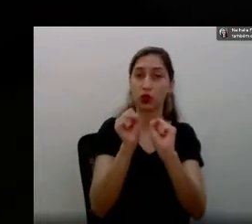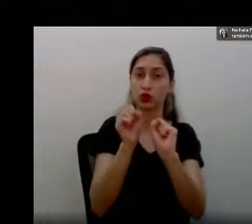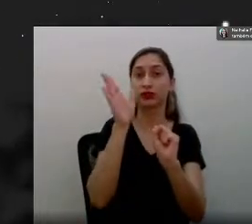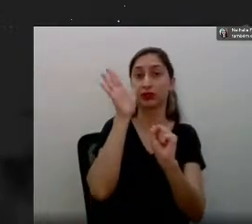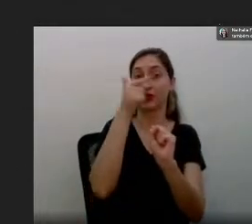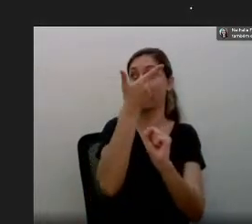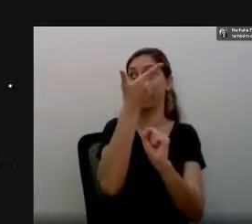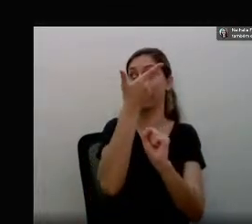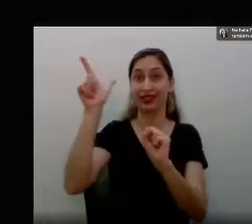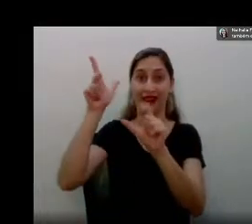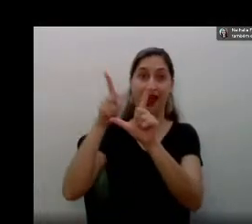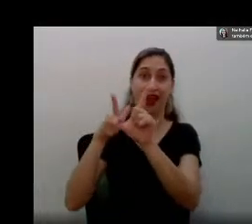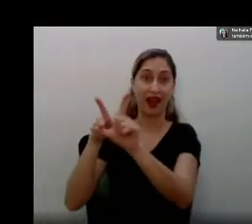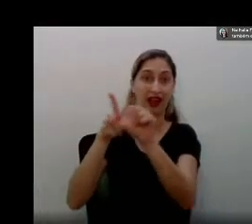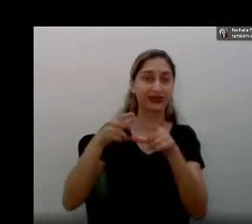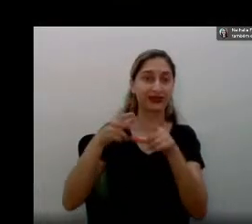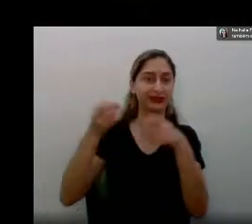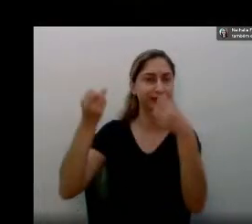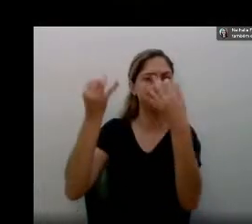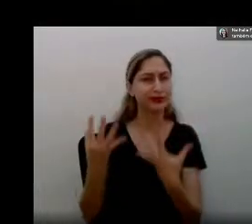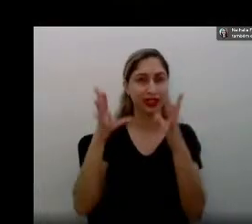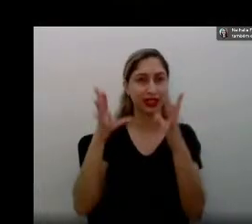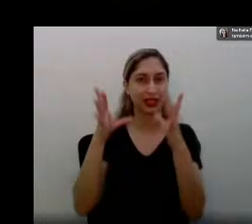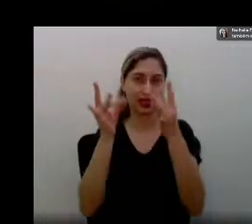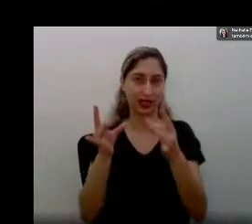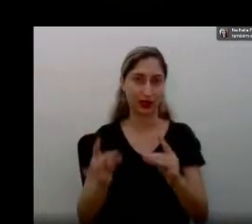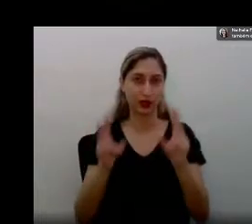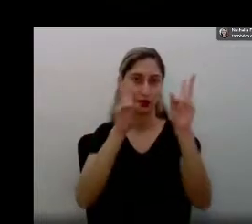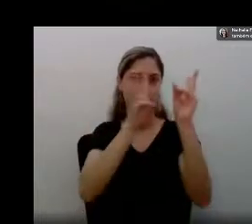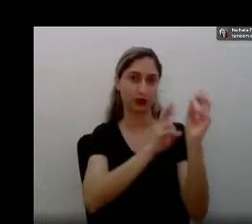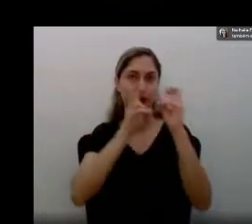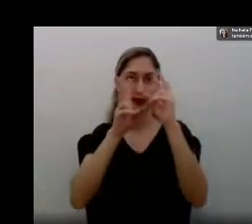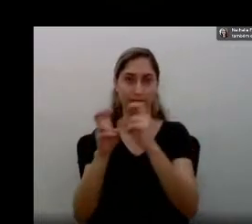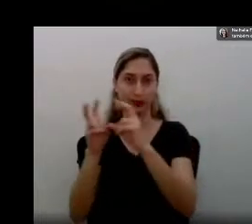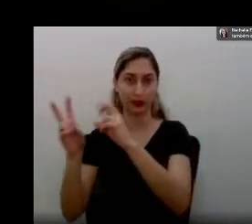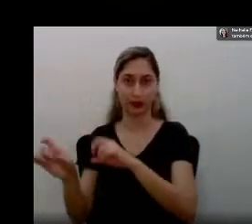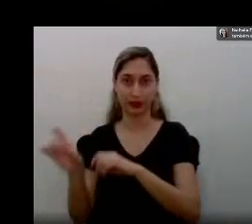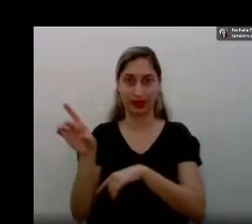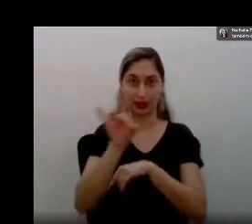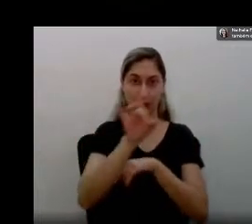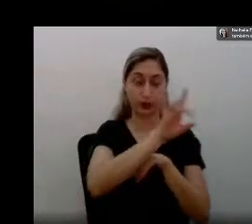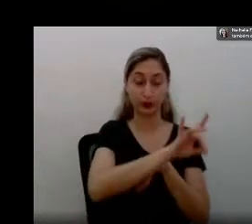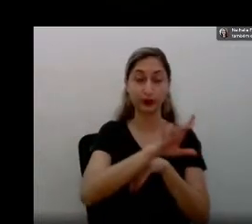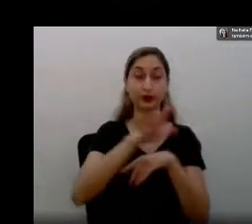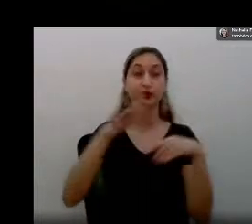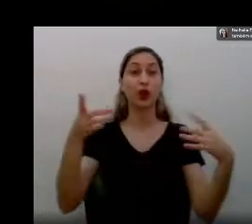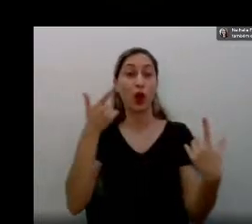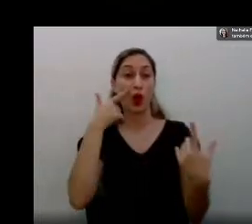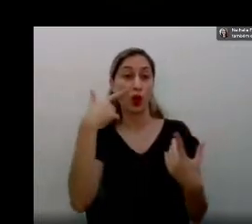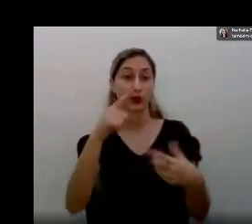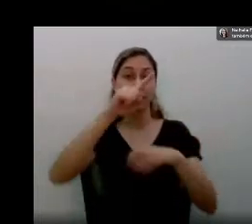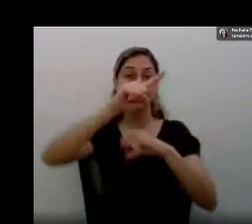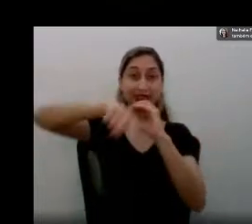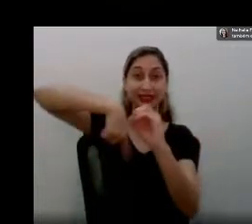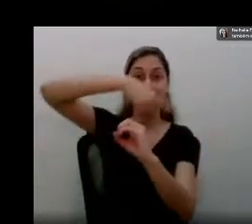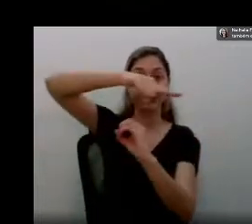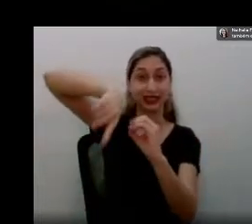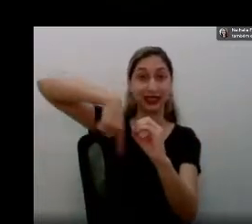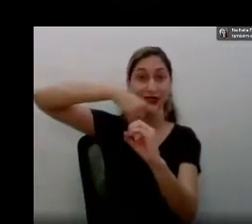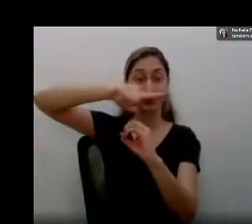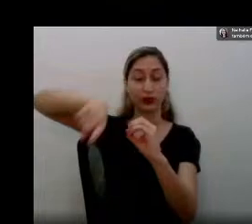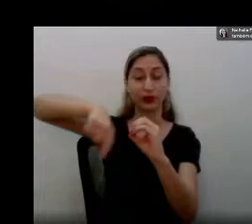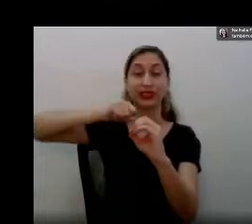Saturno aqui dentro do Anéis daquele tem ali os anéis dele ele formados por